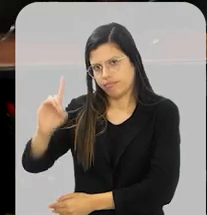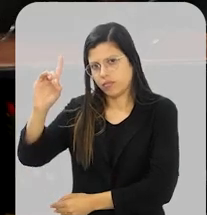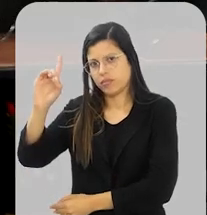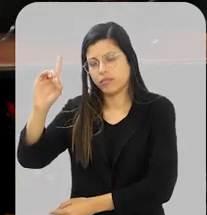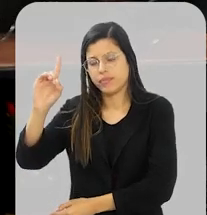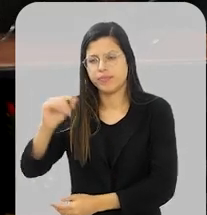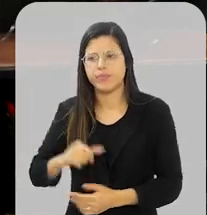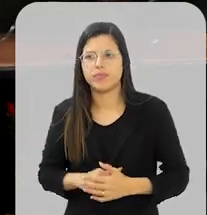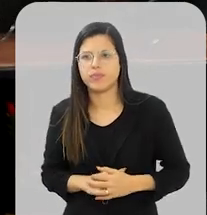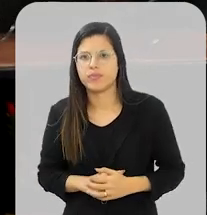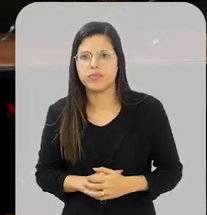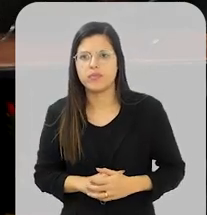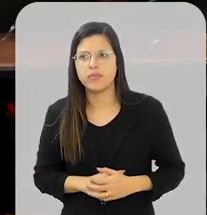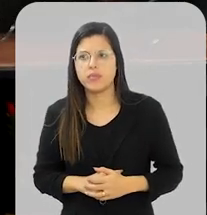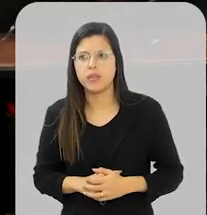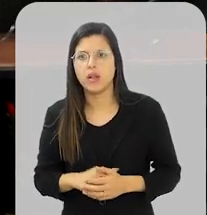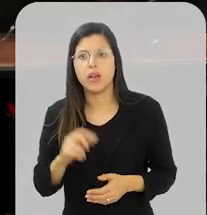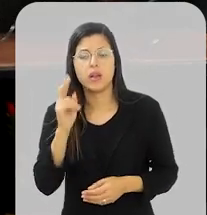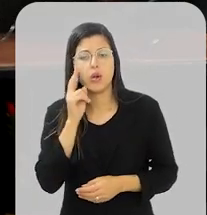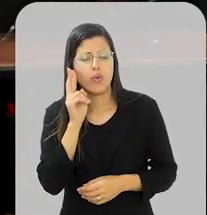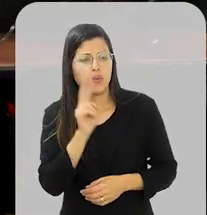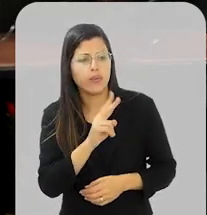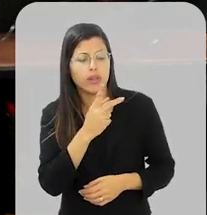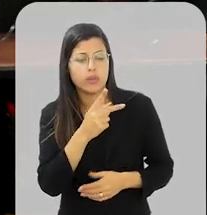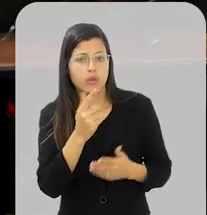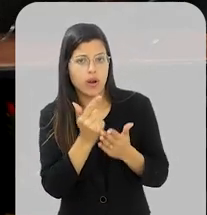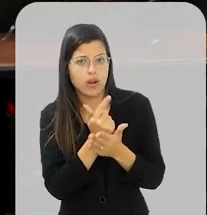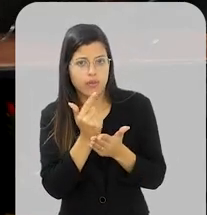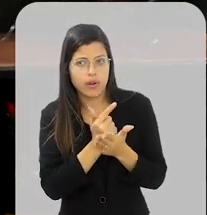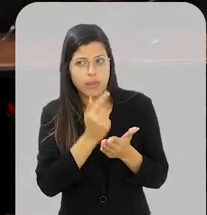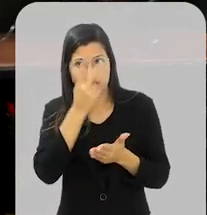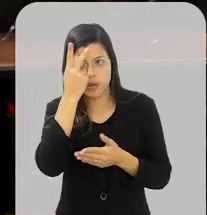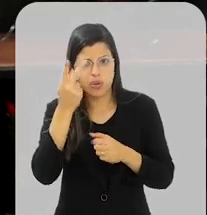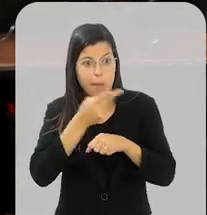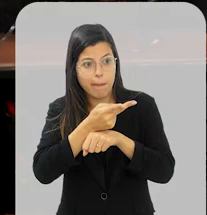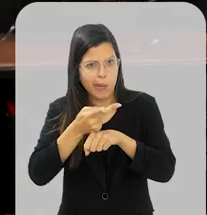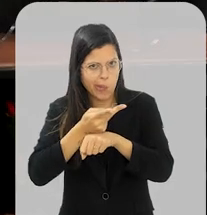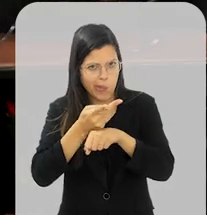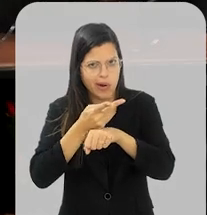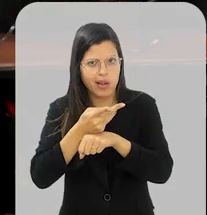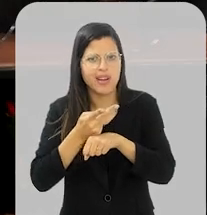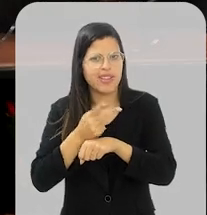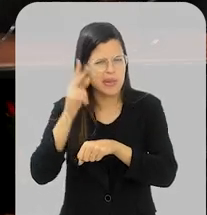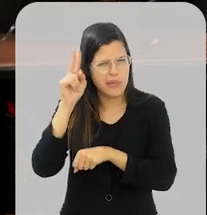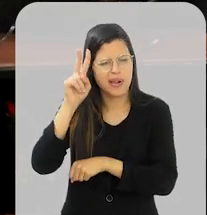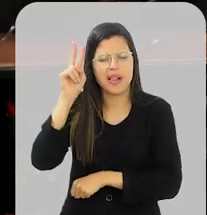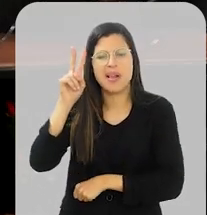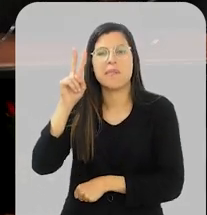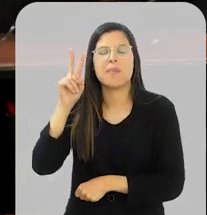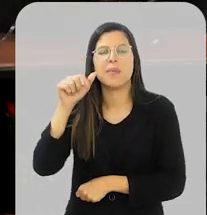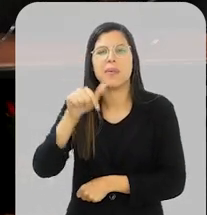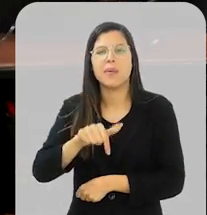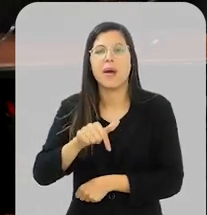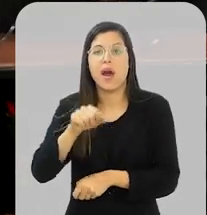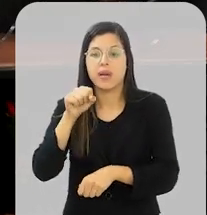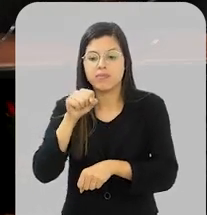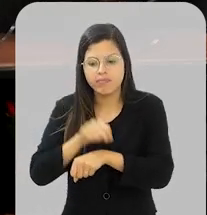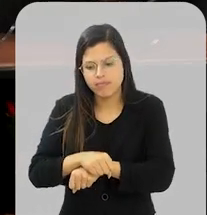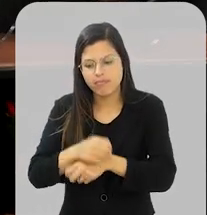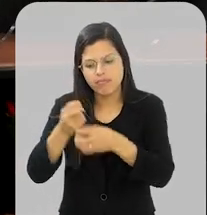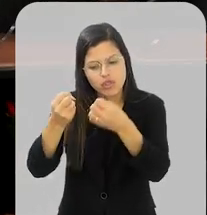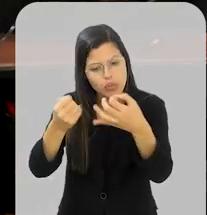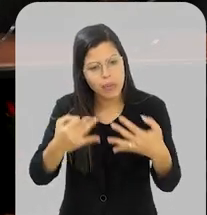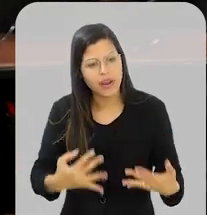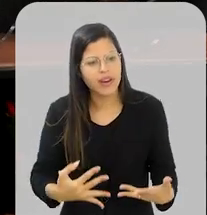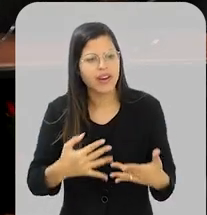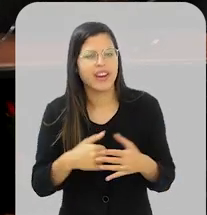Deus. E eu vi na sua livraria uma pessoa procurando sobre isso, eu me lembro como se fosse hoje. E eu parei para dar